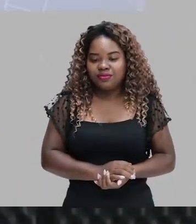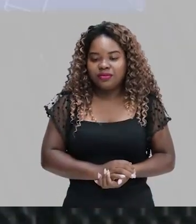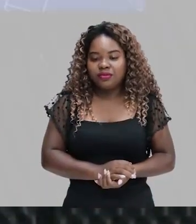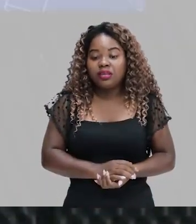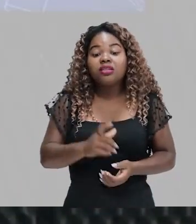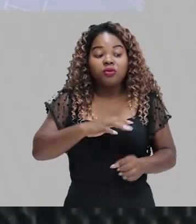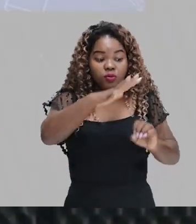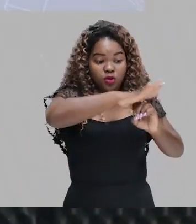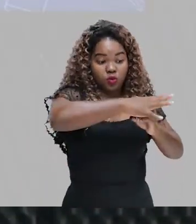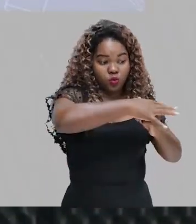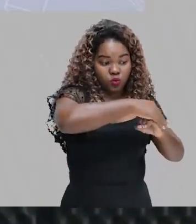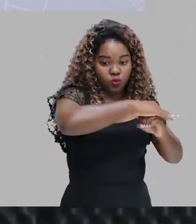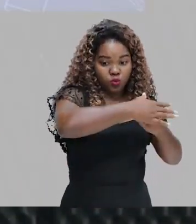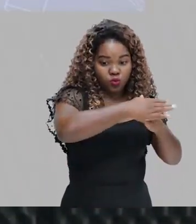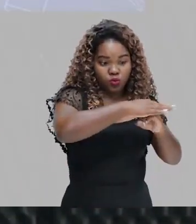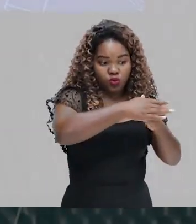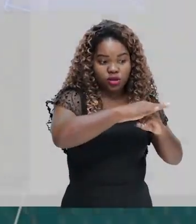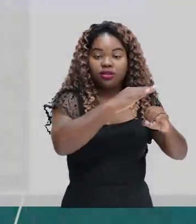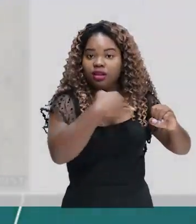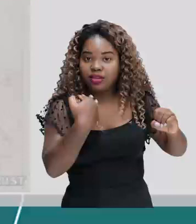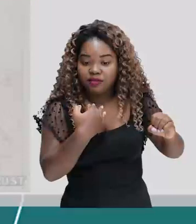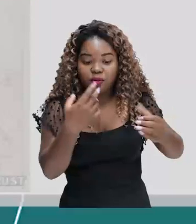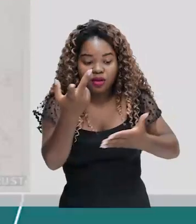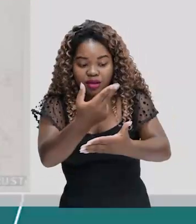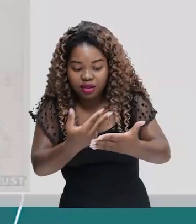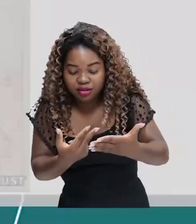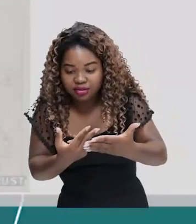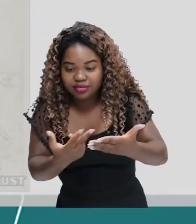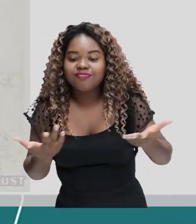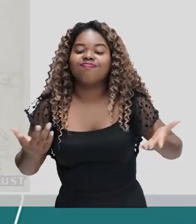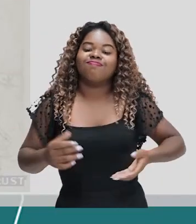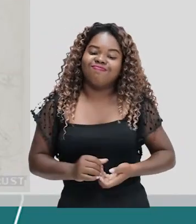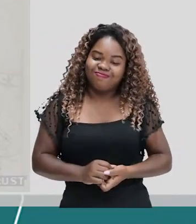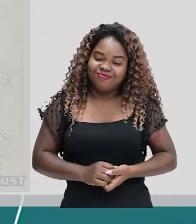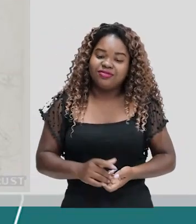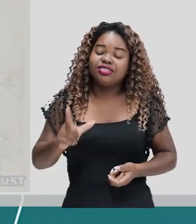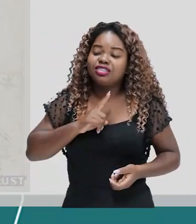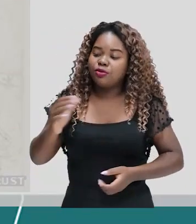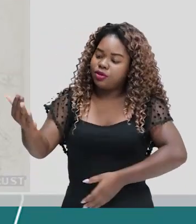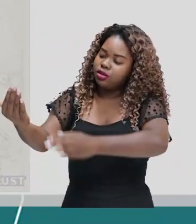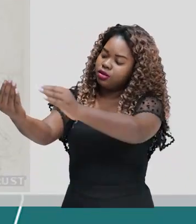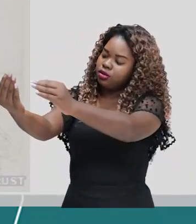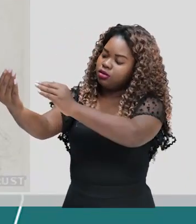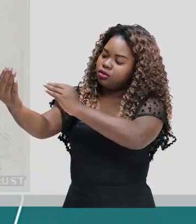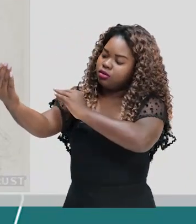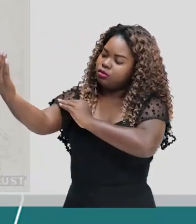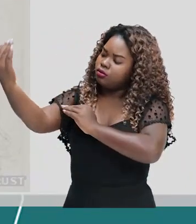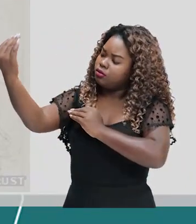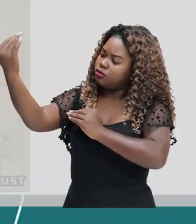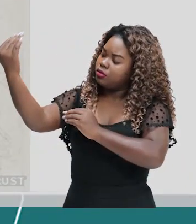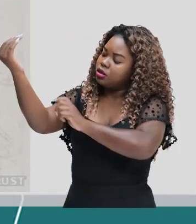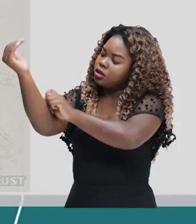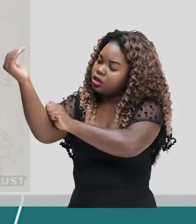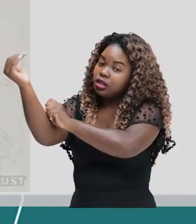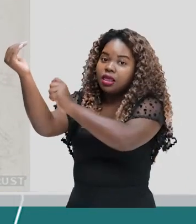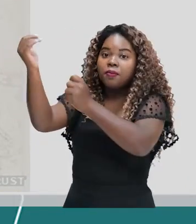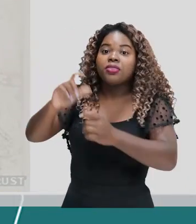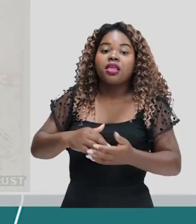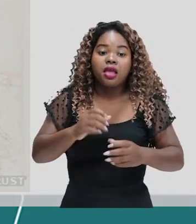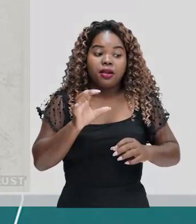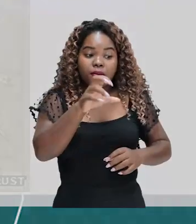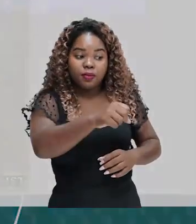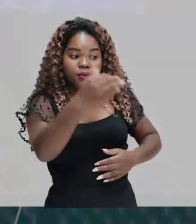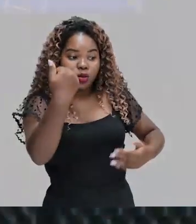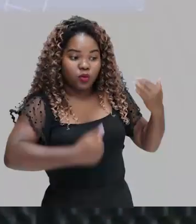de alguém que já estava morto. Desenhou anatomicamente músculos. E aí ele abriu o corpo de alguém para